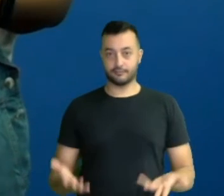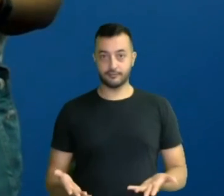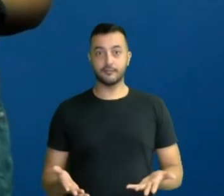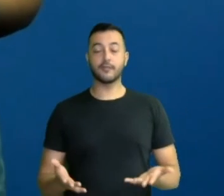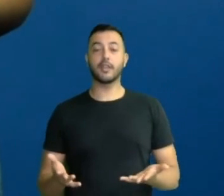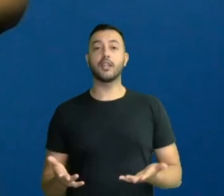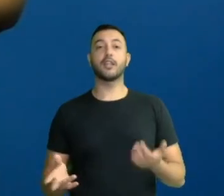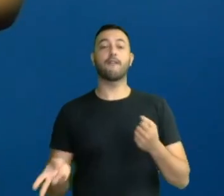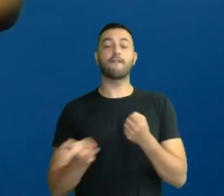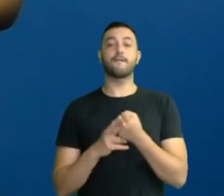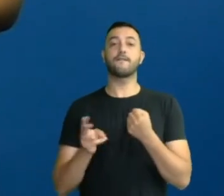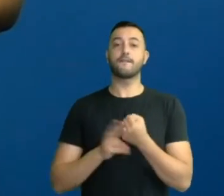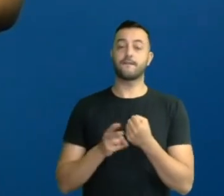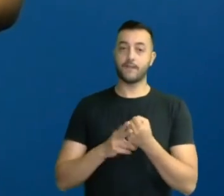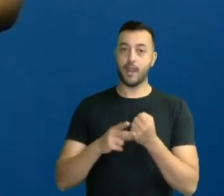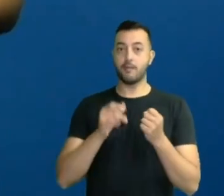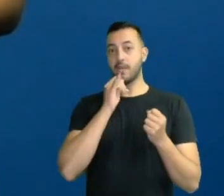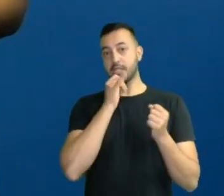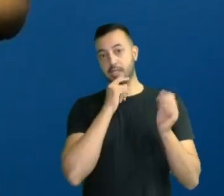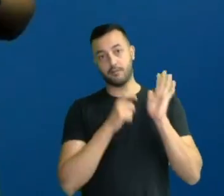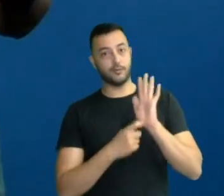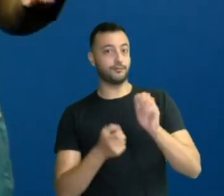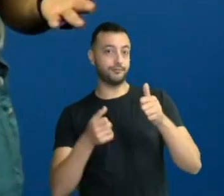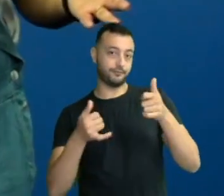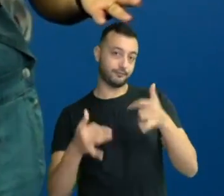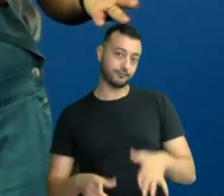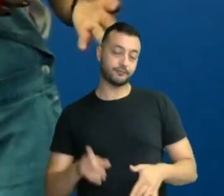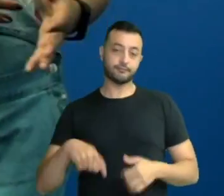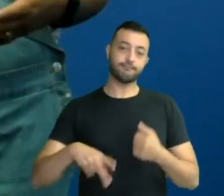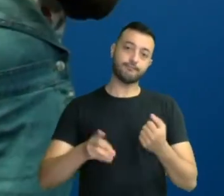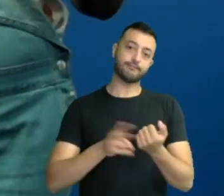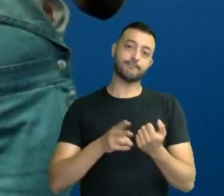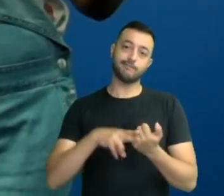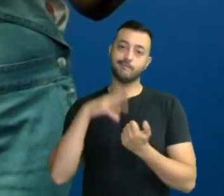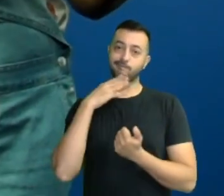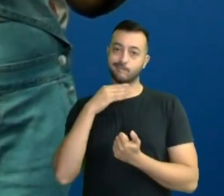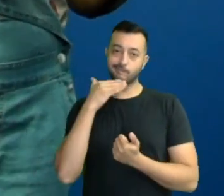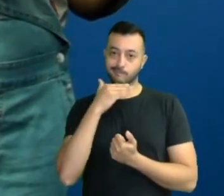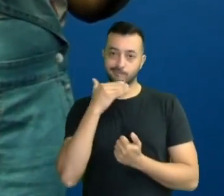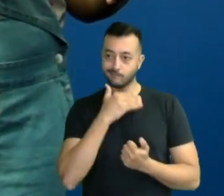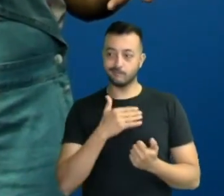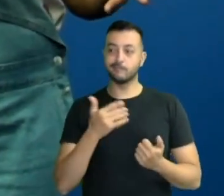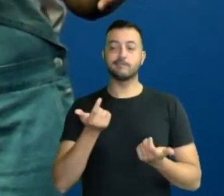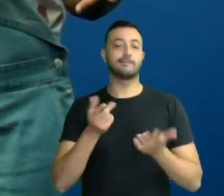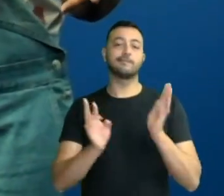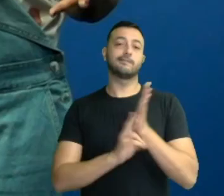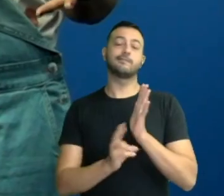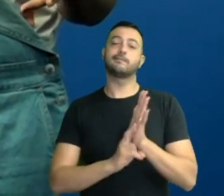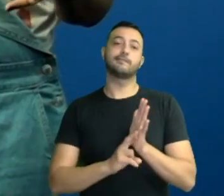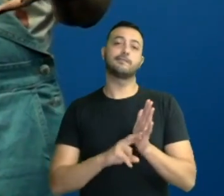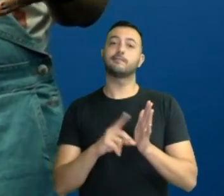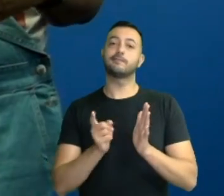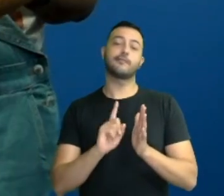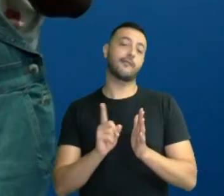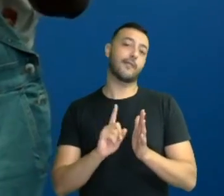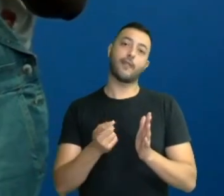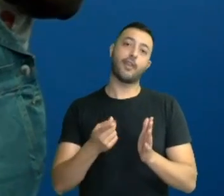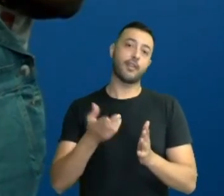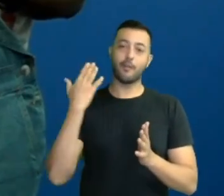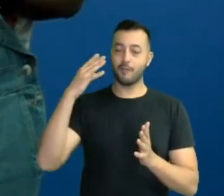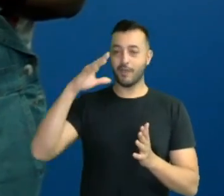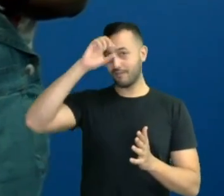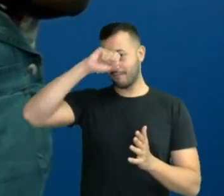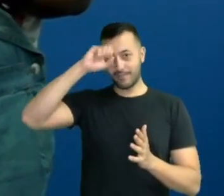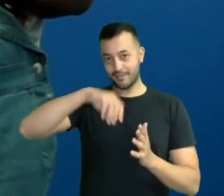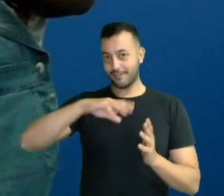gente, esses verbos que eu trouxe os exemplos são verbos irregulares, que não seguem aquela regrinha que a gente aprendeu na aula passada, e